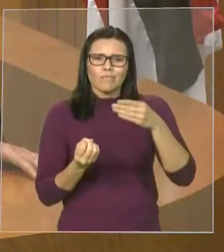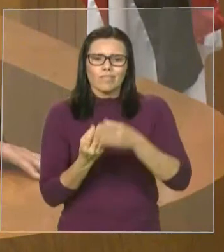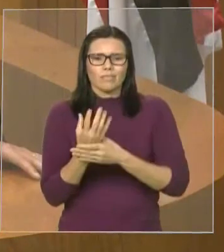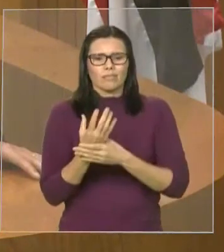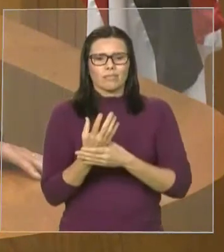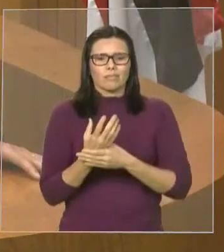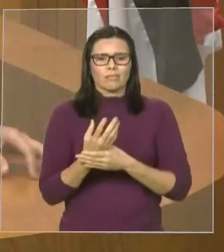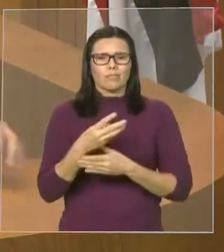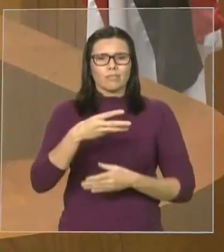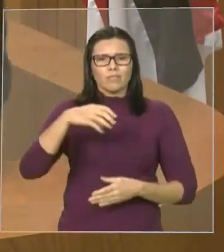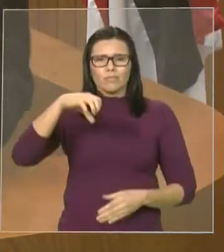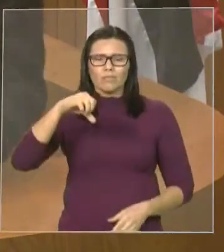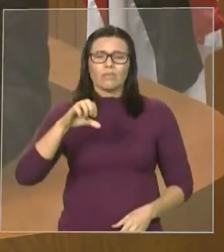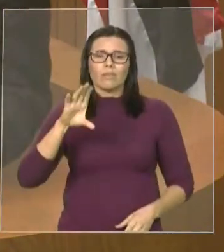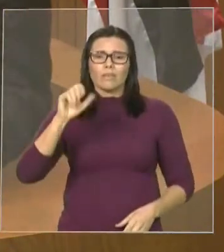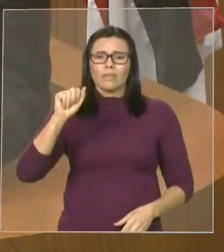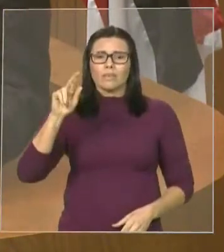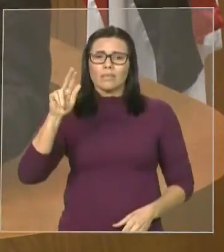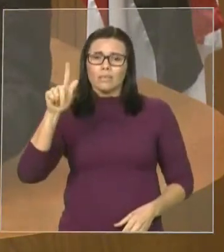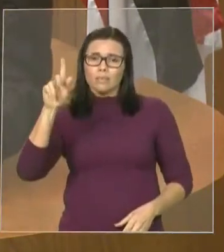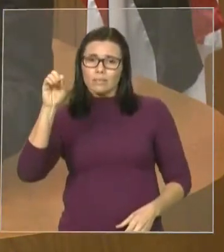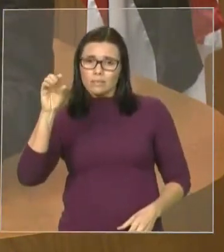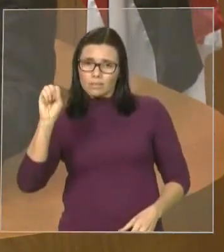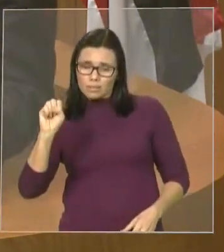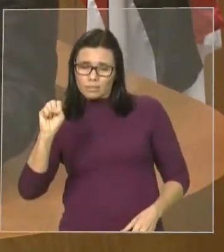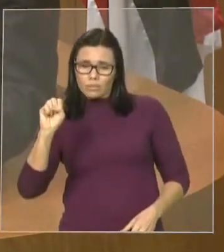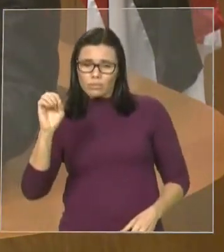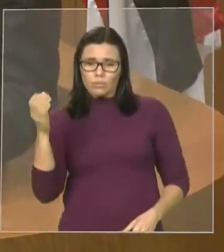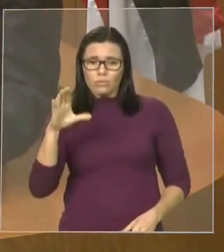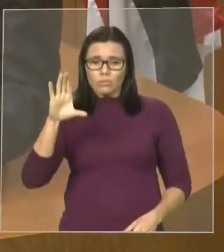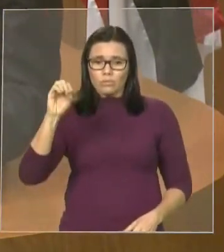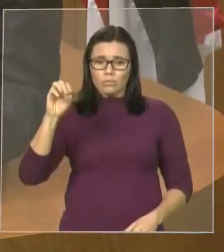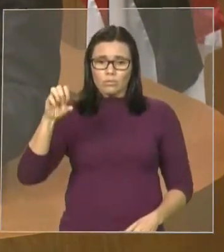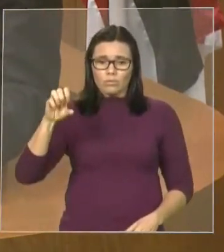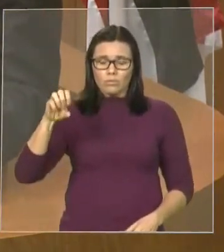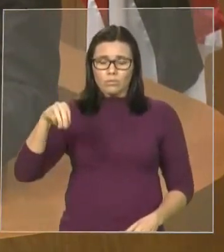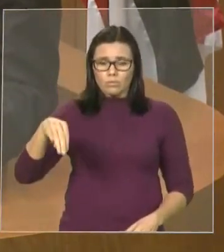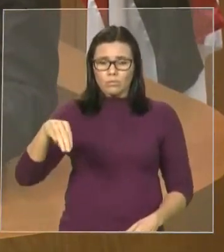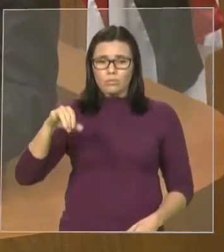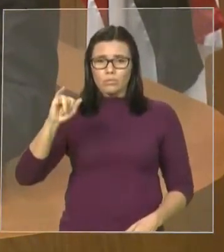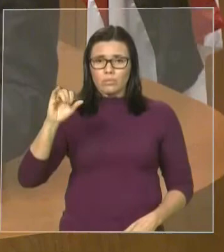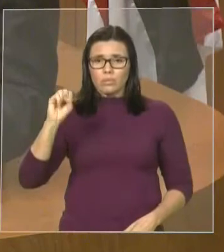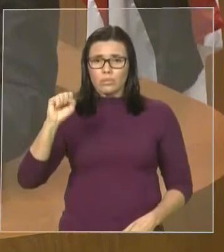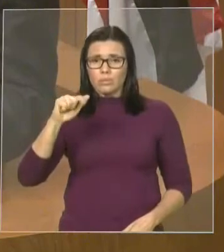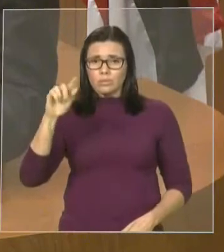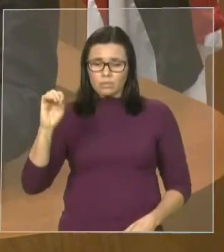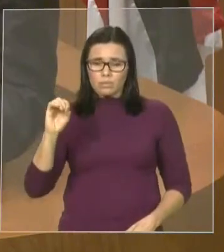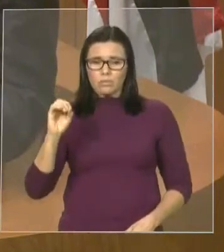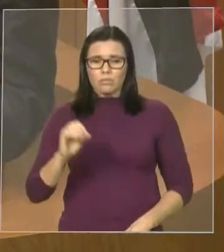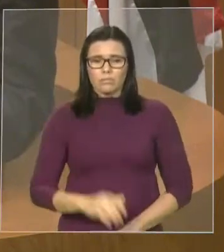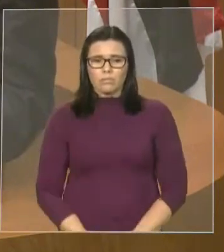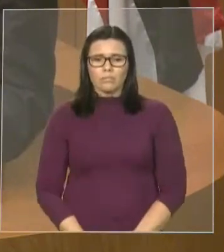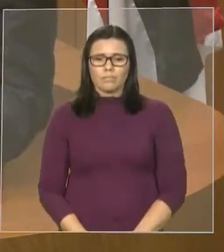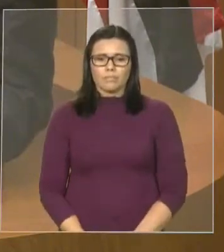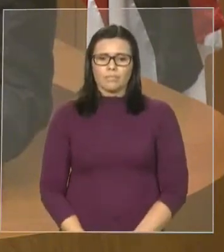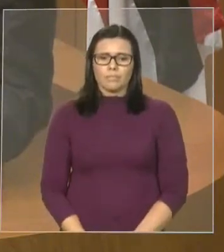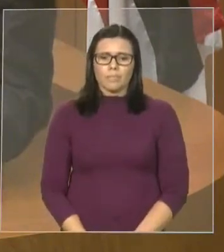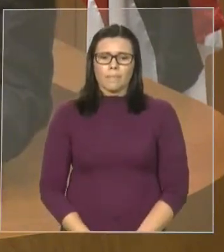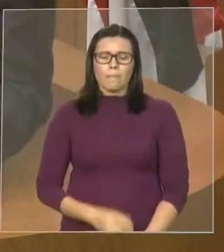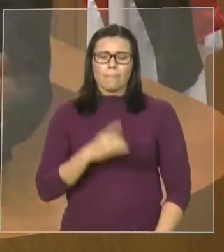urgência. Deputado Agora, já concluo, Braide, senhor presidente. você tem que falar para a tribuna, é para os colegas deputados, não para a